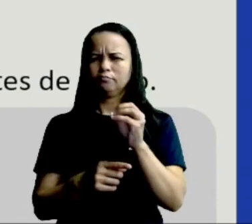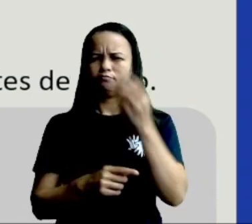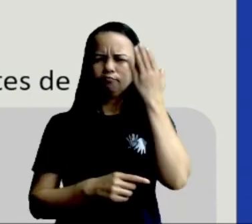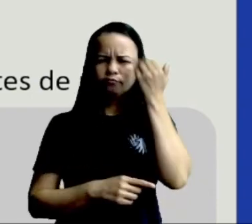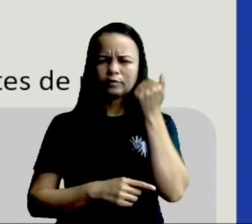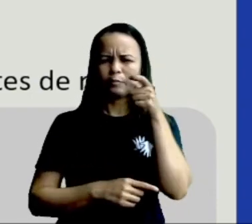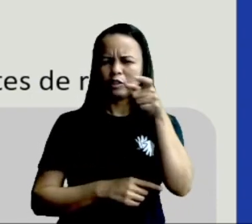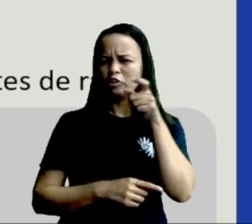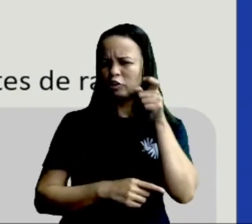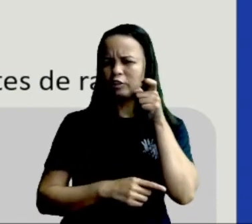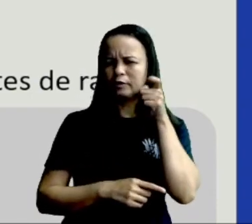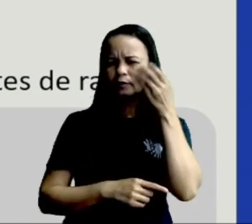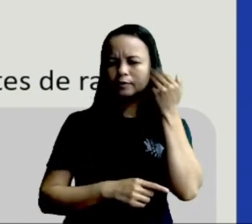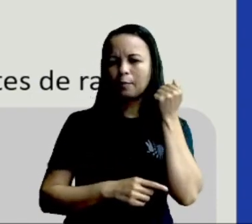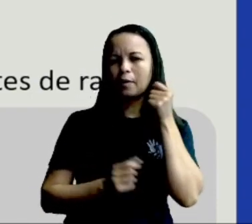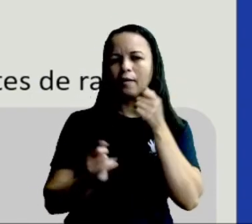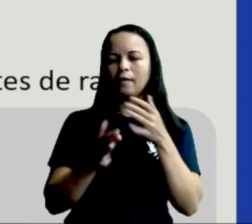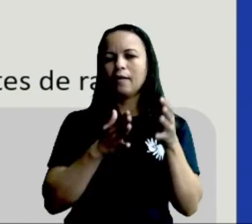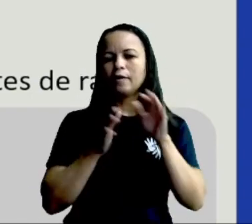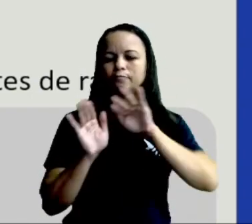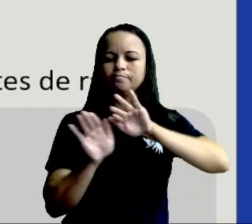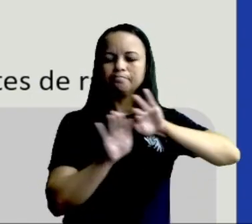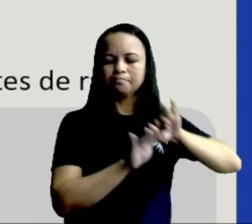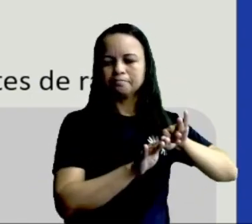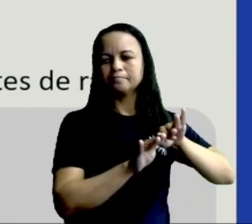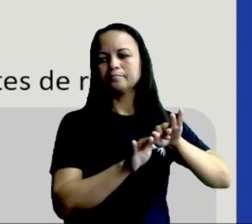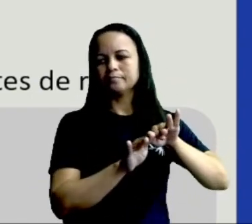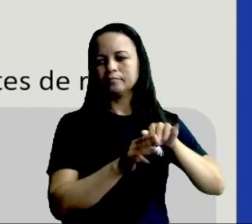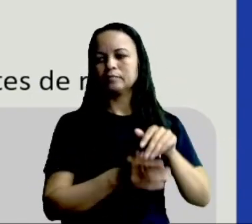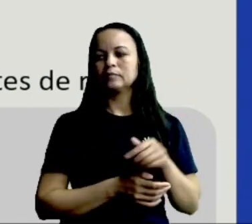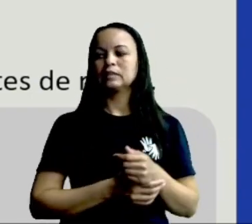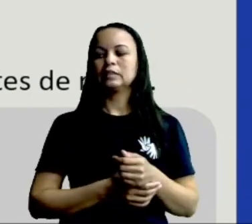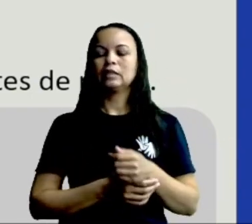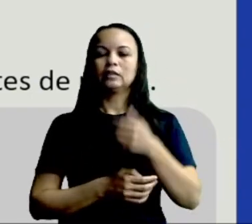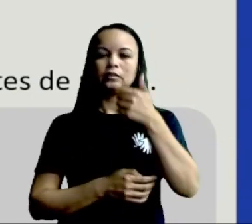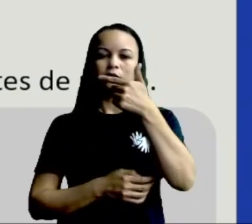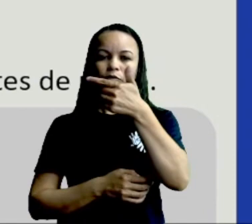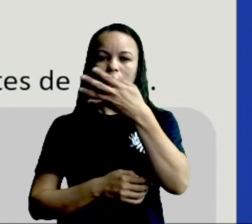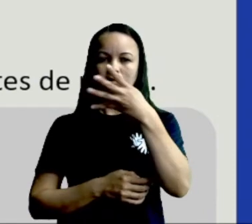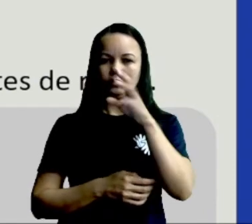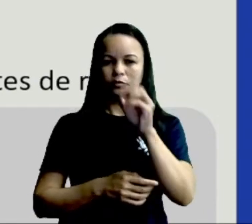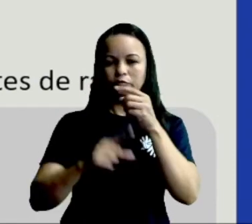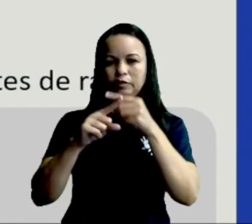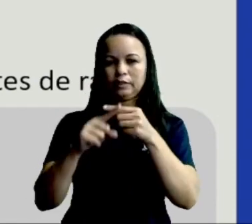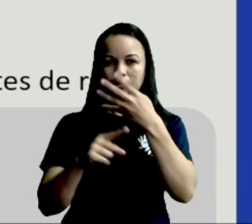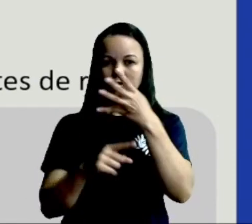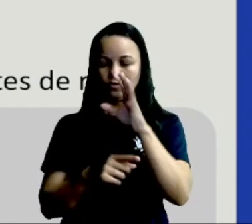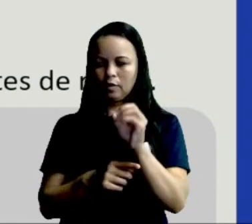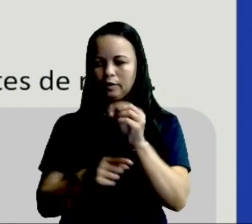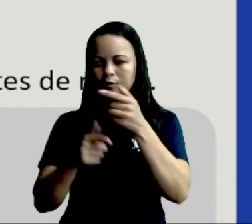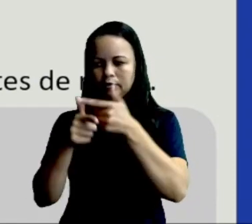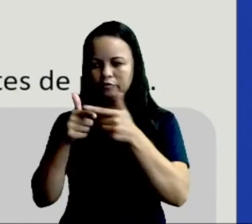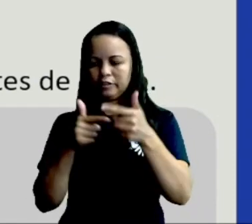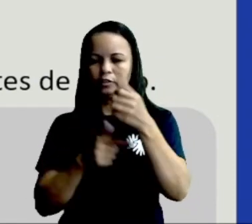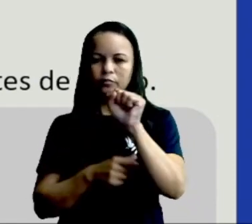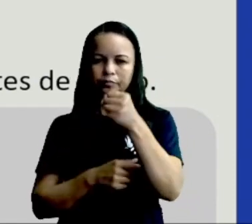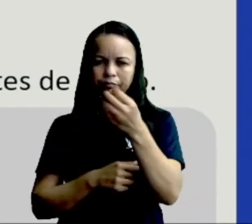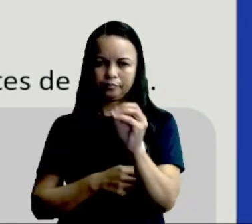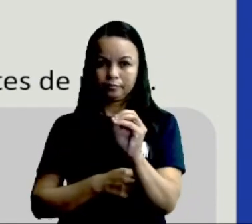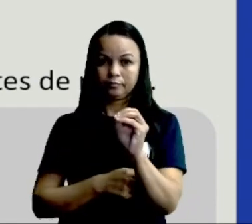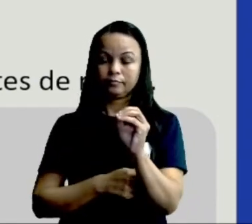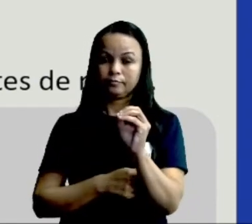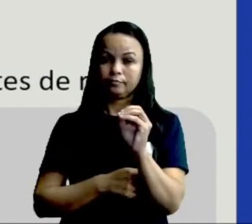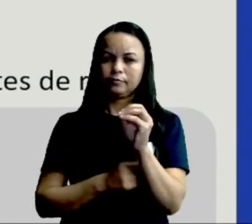vou isolar esse x. Deixo o x de um lado e coloco 240 vezes 40 dividido por 80. O que está